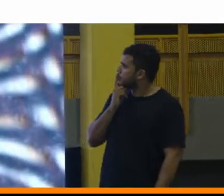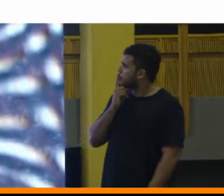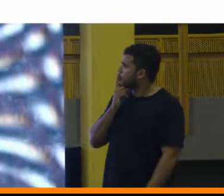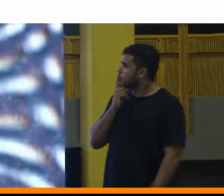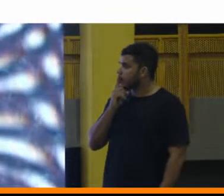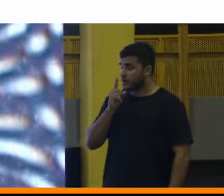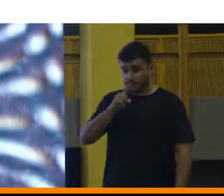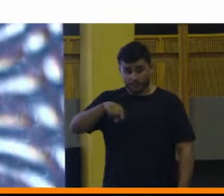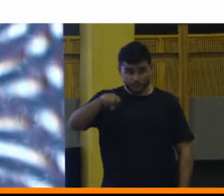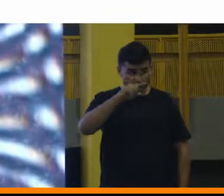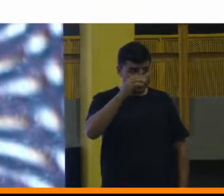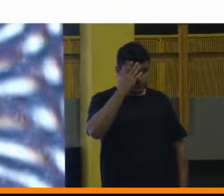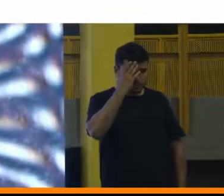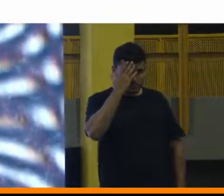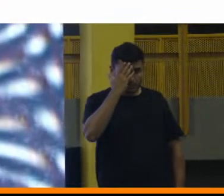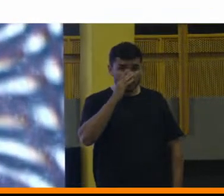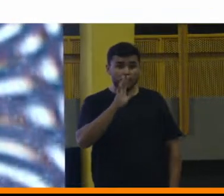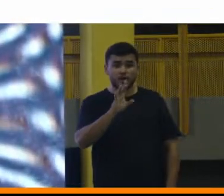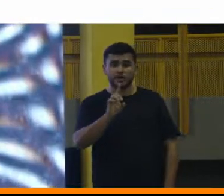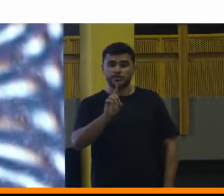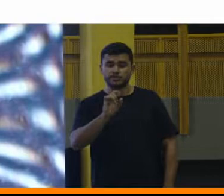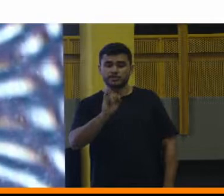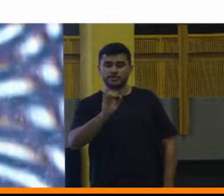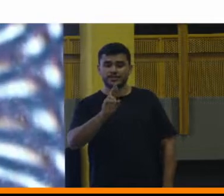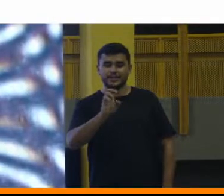Escreva agora no seu papelzinho.